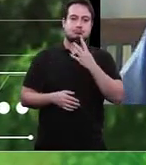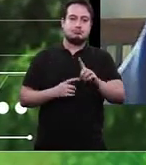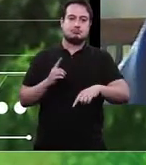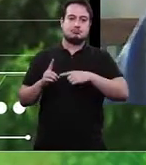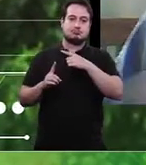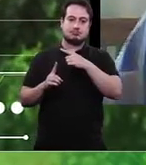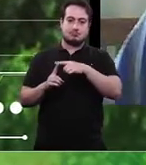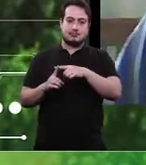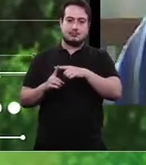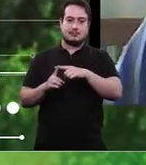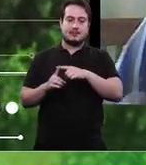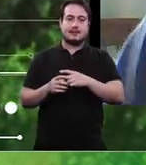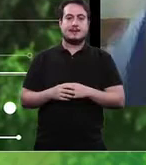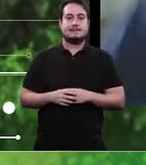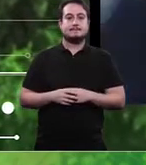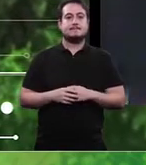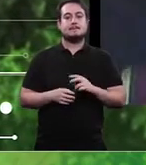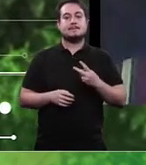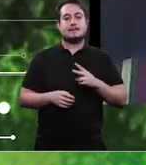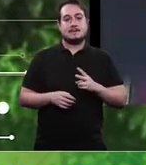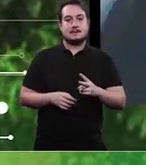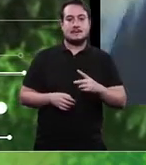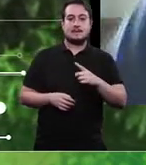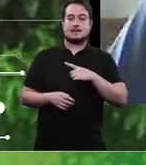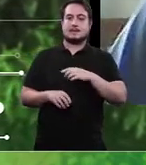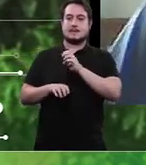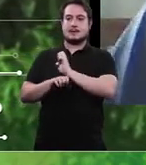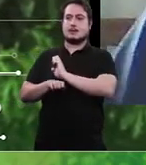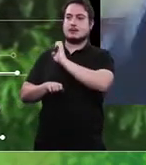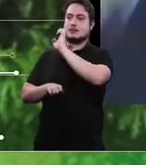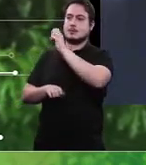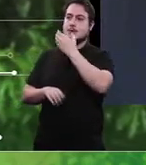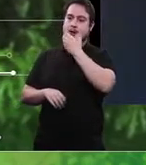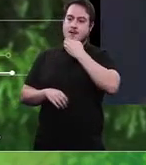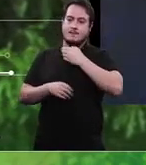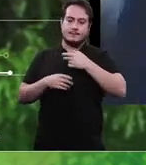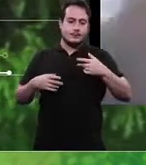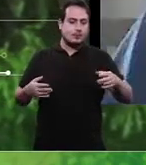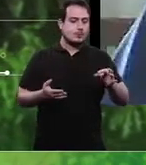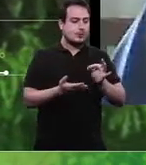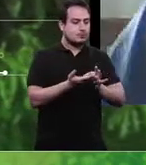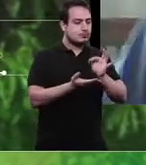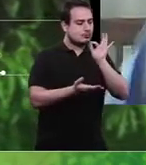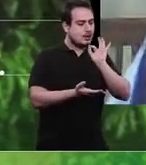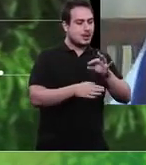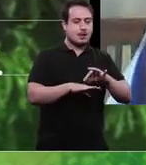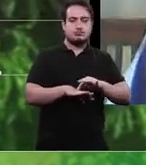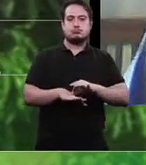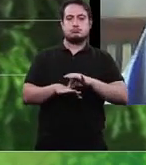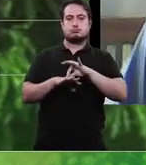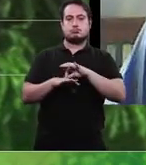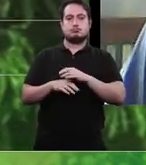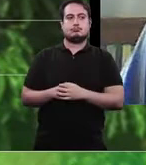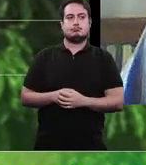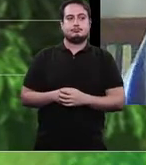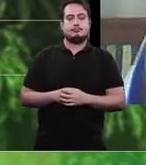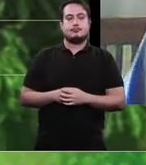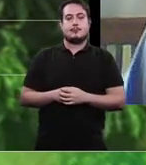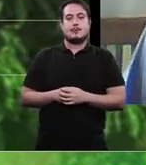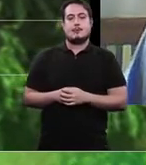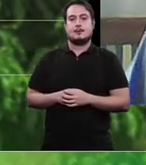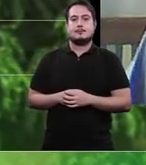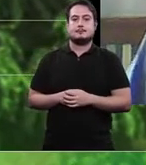na realidade da palavra, né? Sempre rende exportação de frutas, de café, de carne. Então,